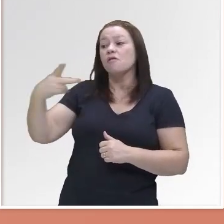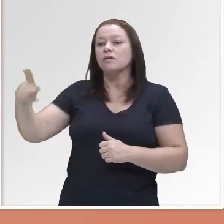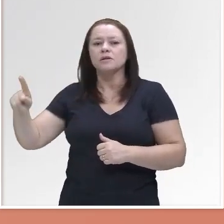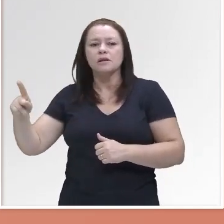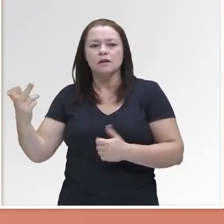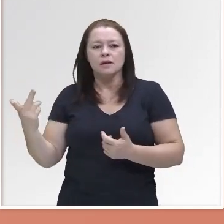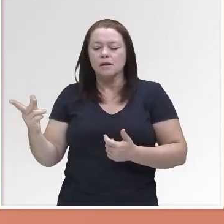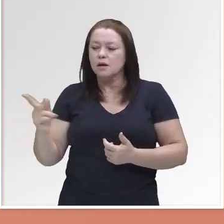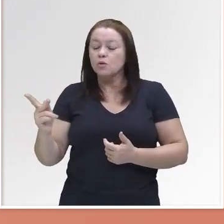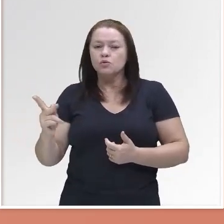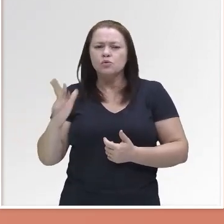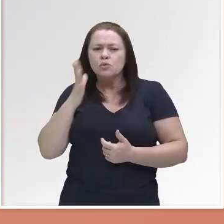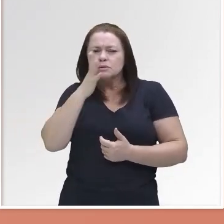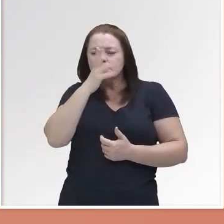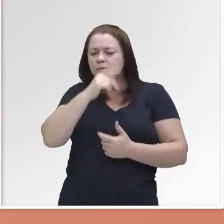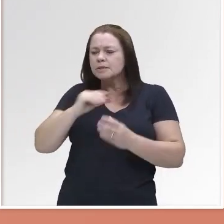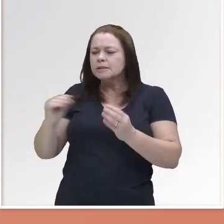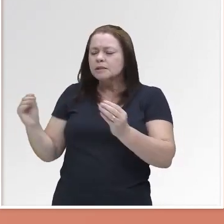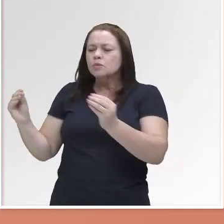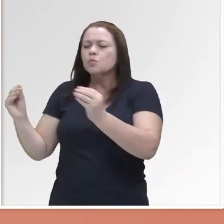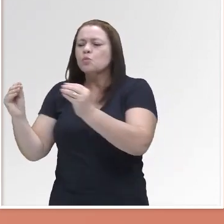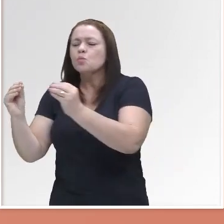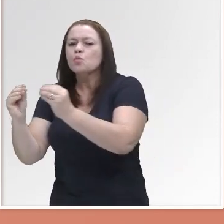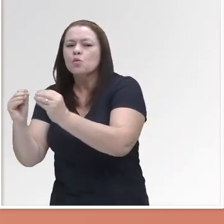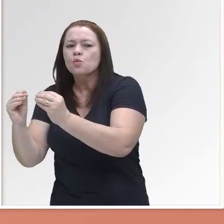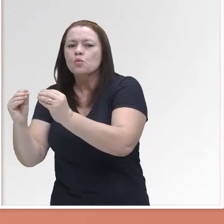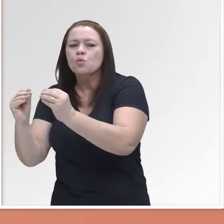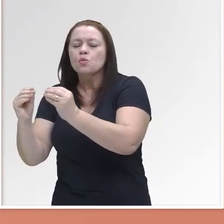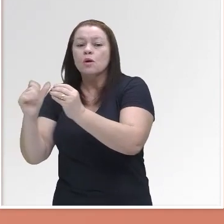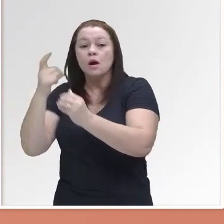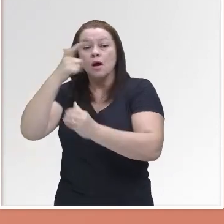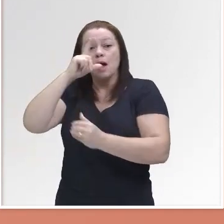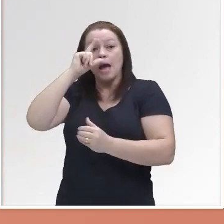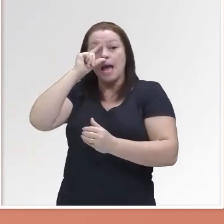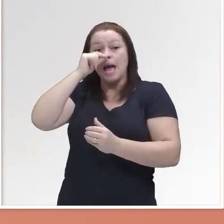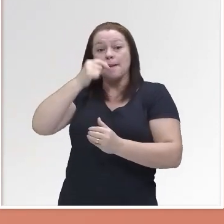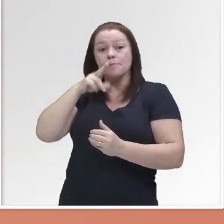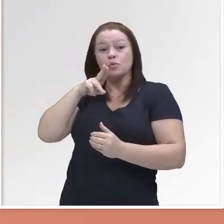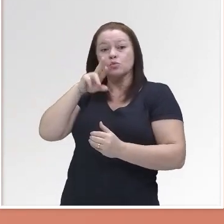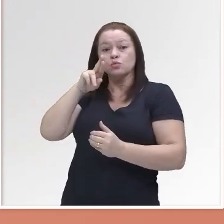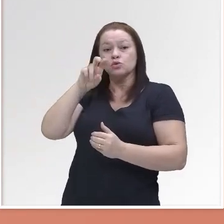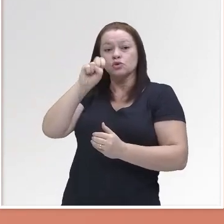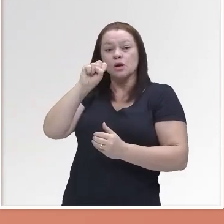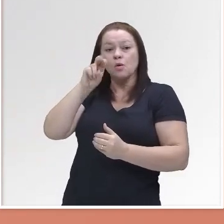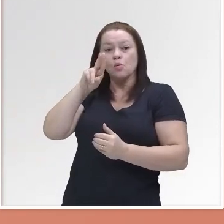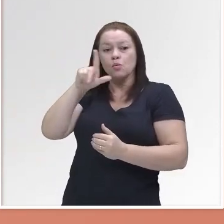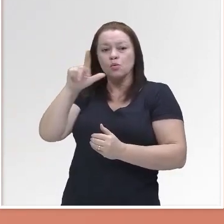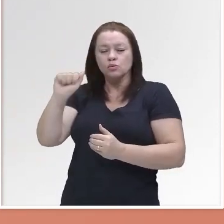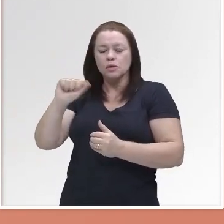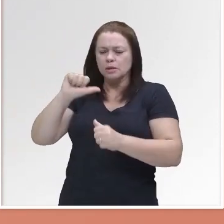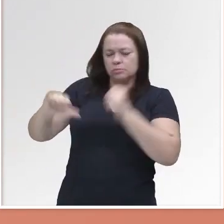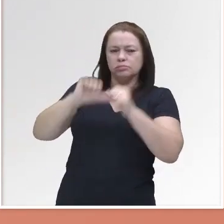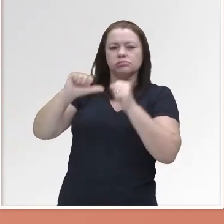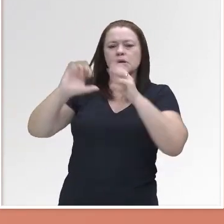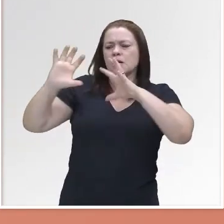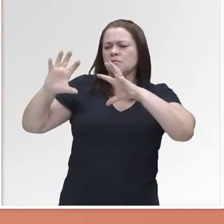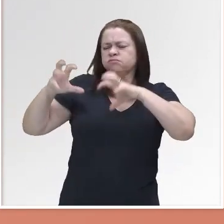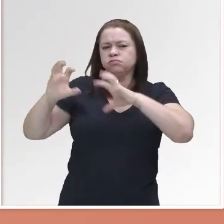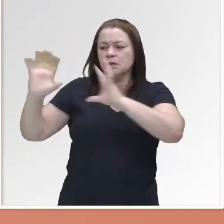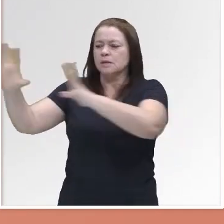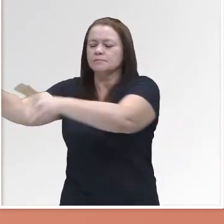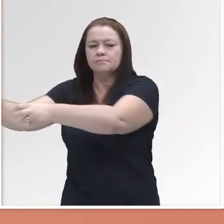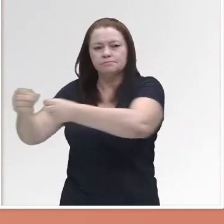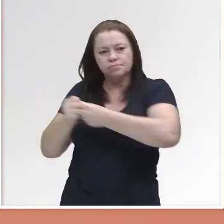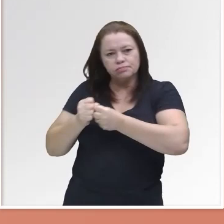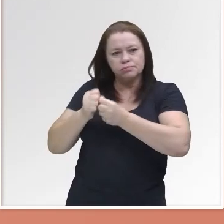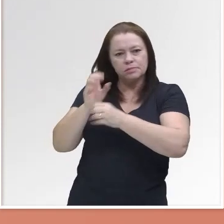Eric estavam prestes a beijar-se quando Úrsula se transformou num monstro marinho e arrastou Ariel